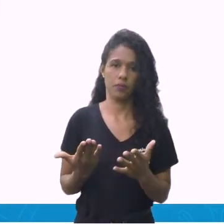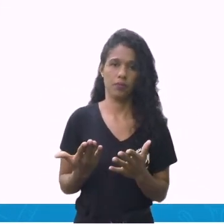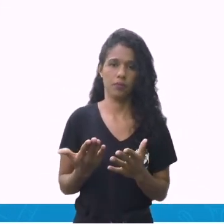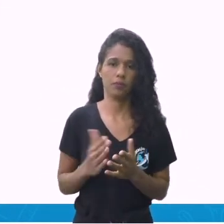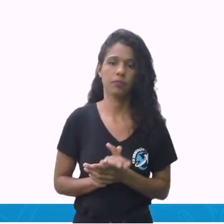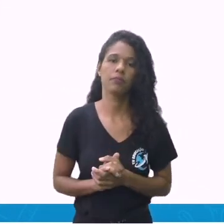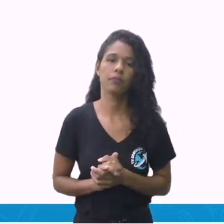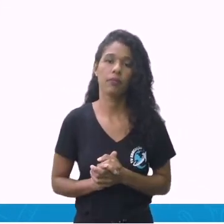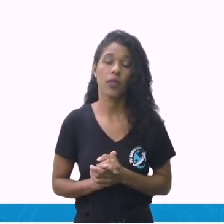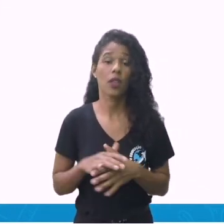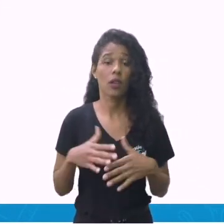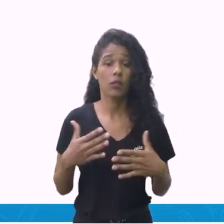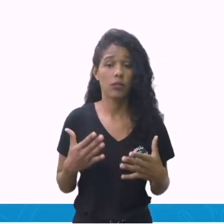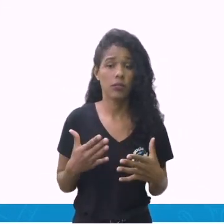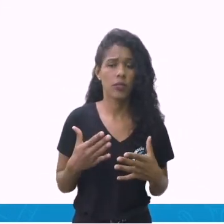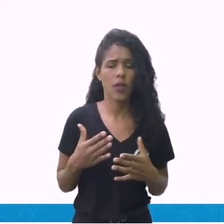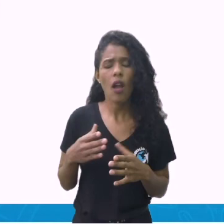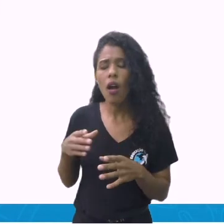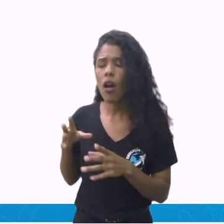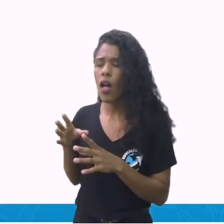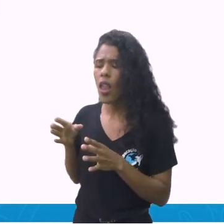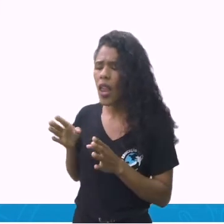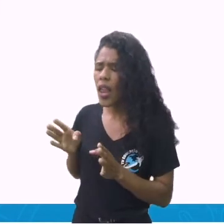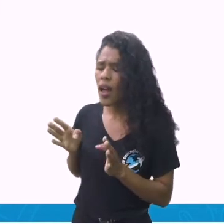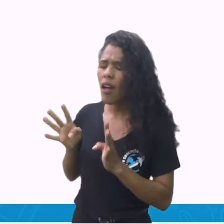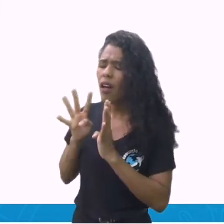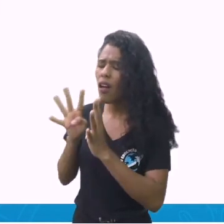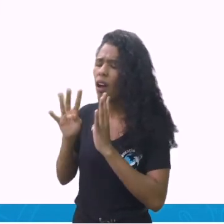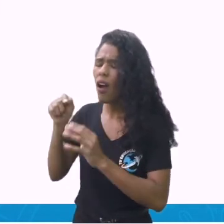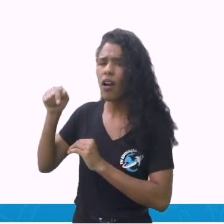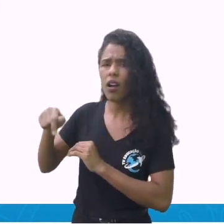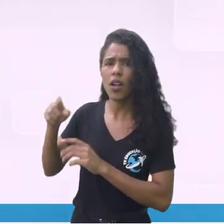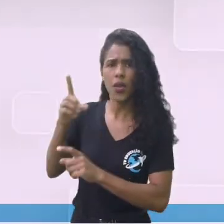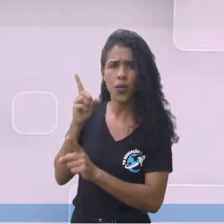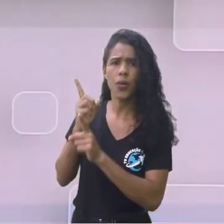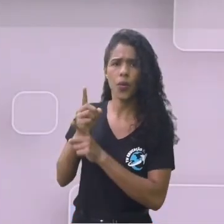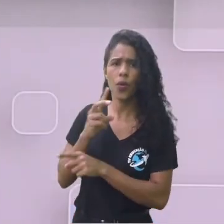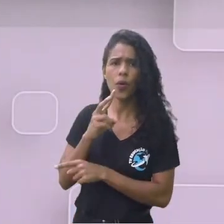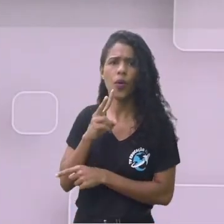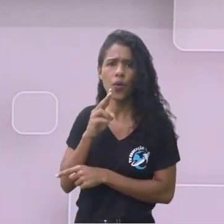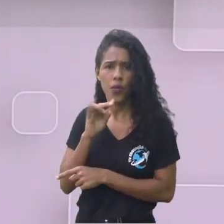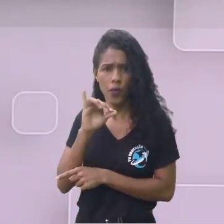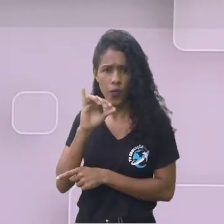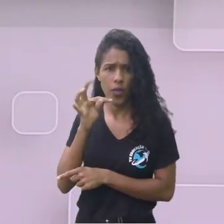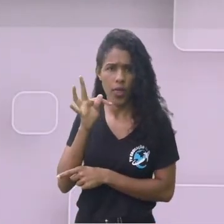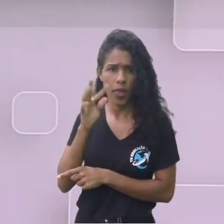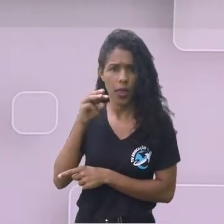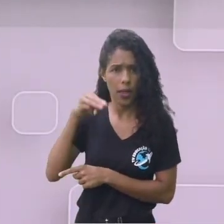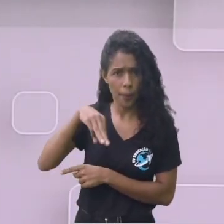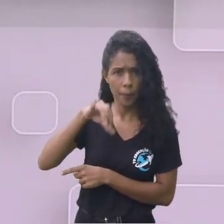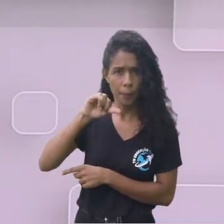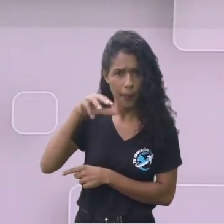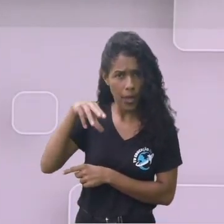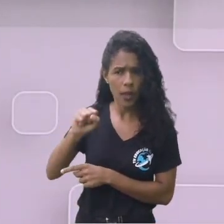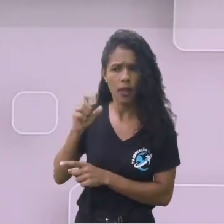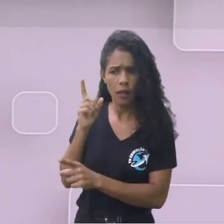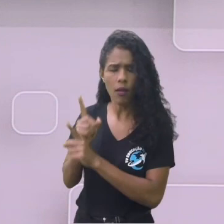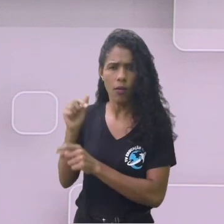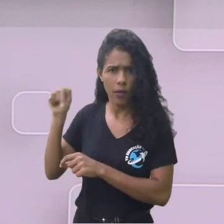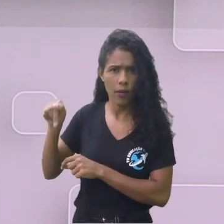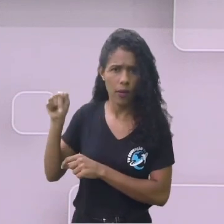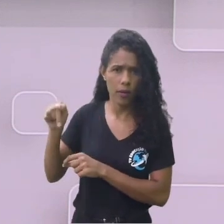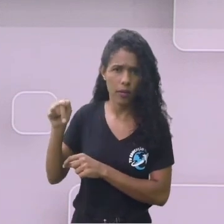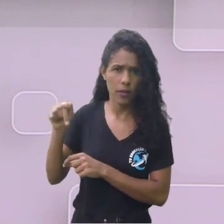as vitaminas e as vitaminas que contêm determinados alimentos. Será que quando eu vou